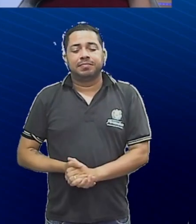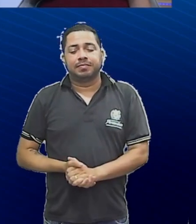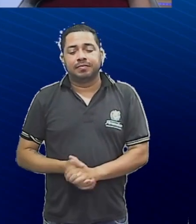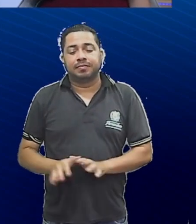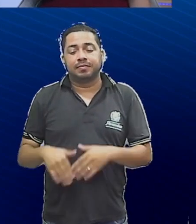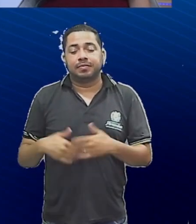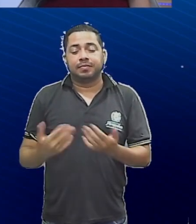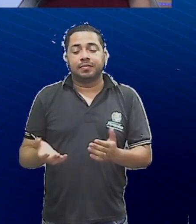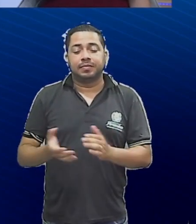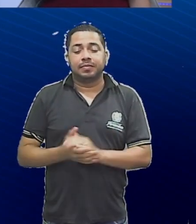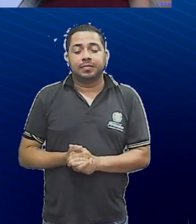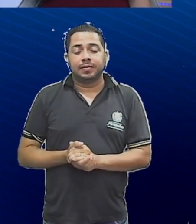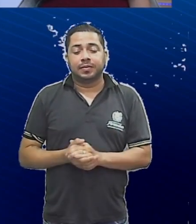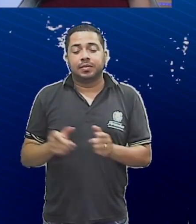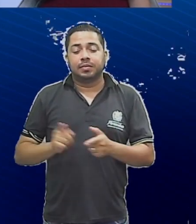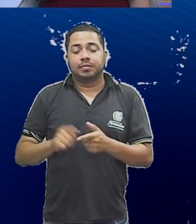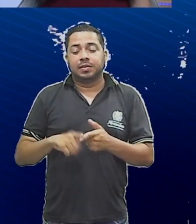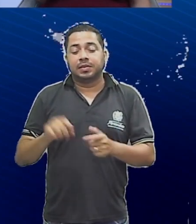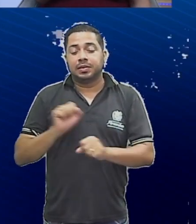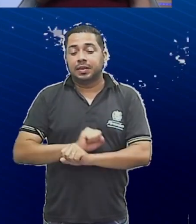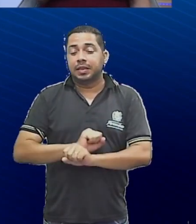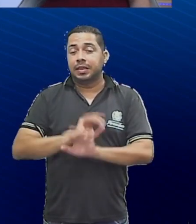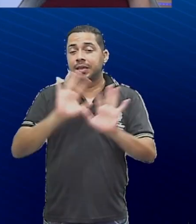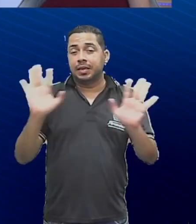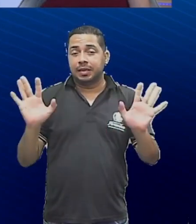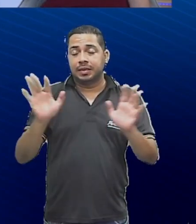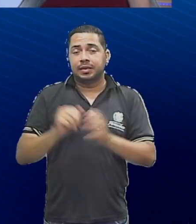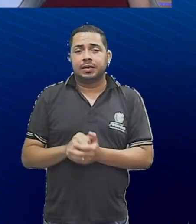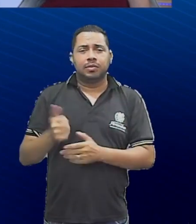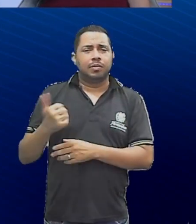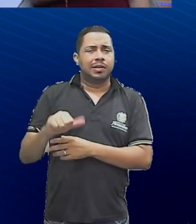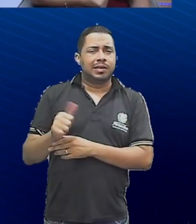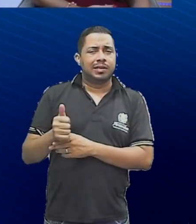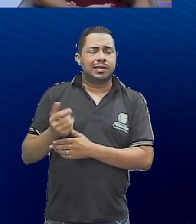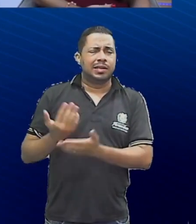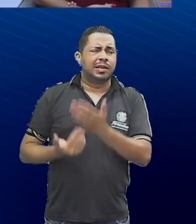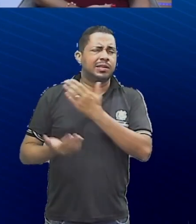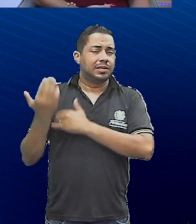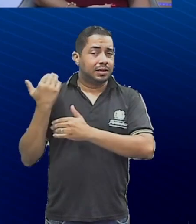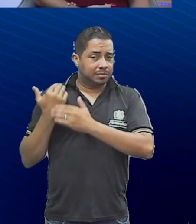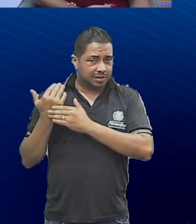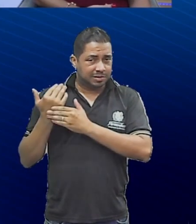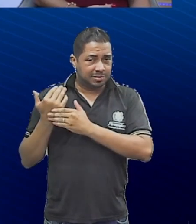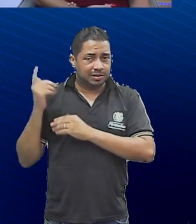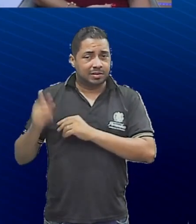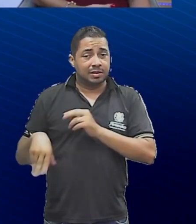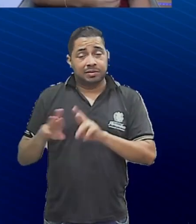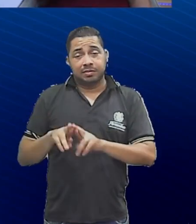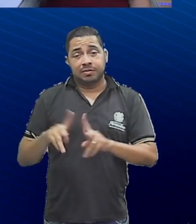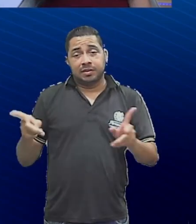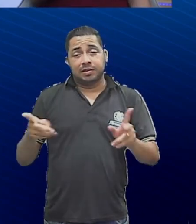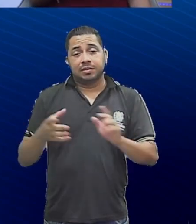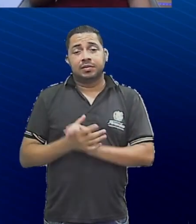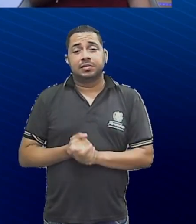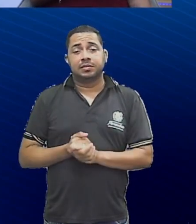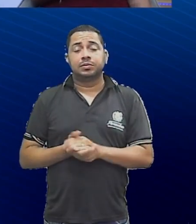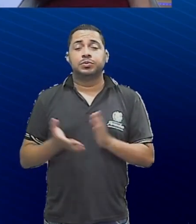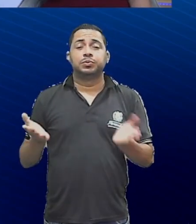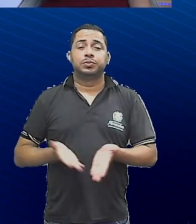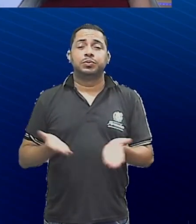E assim, deixar claro que qualidade antigamente era um diferencial, né?